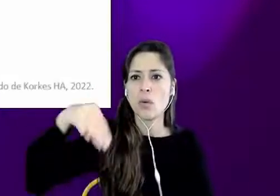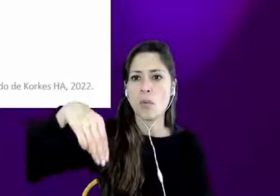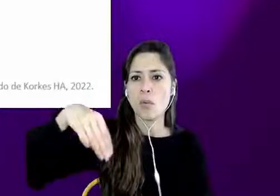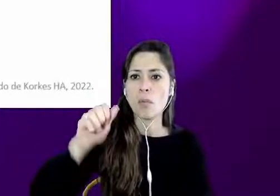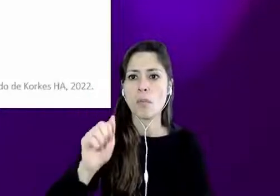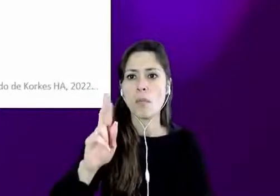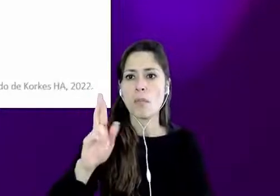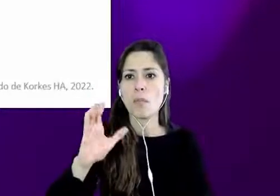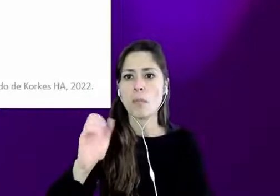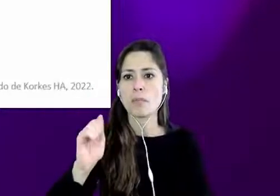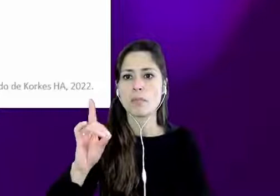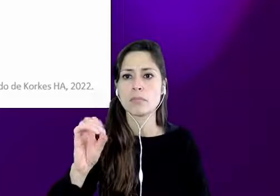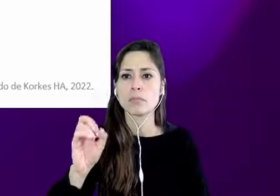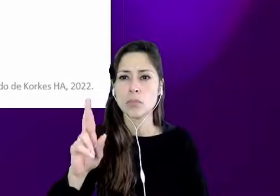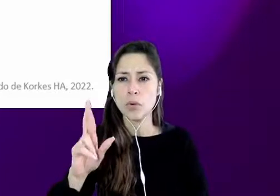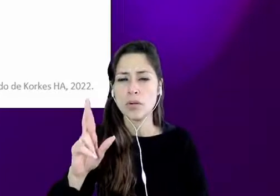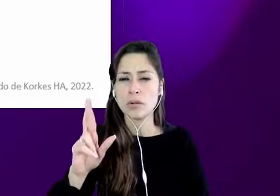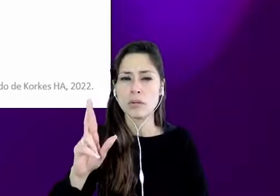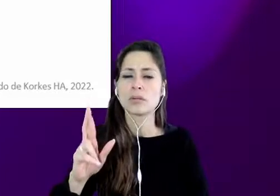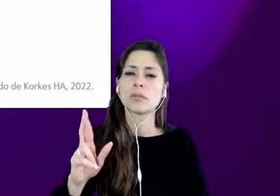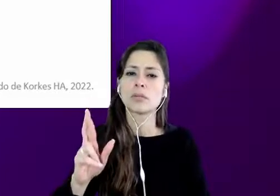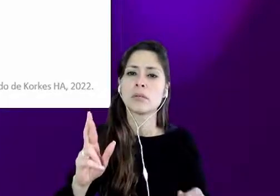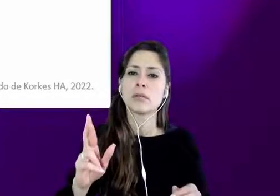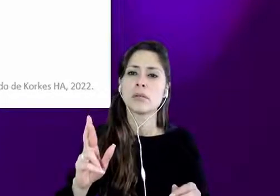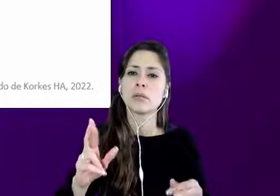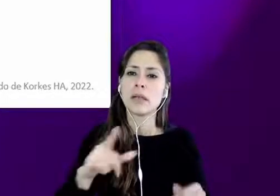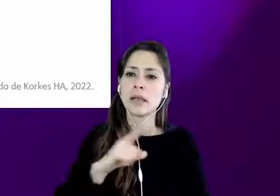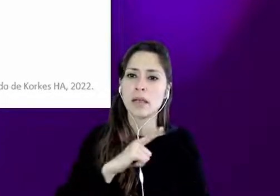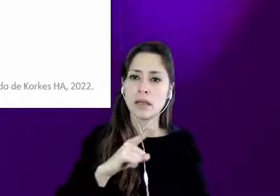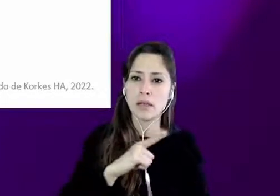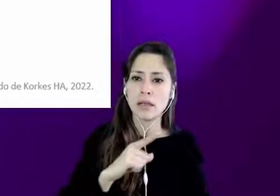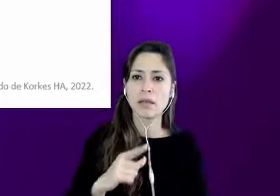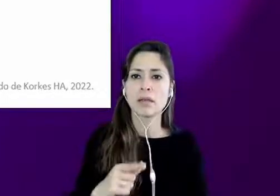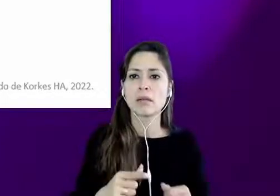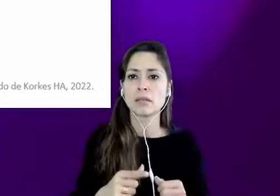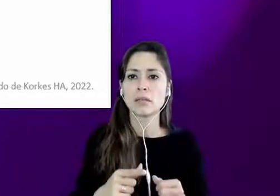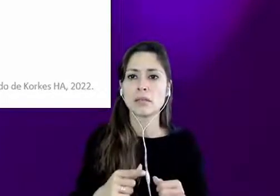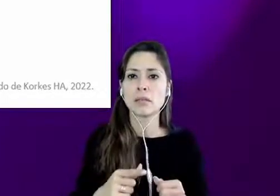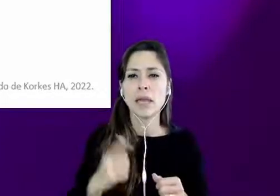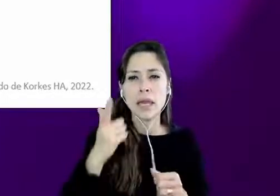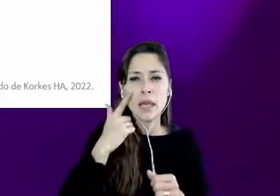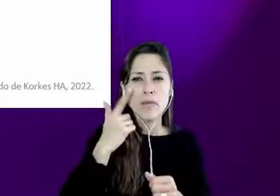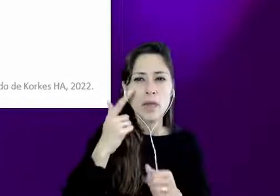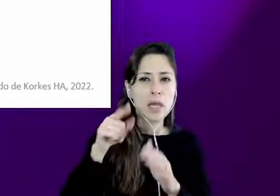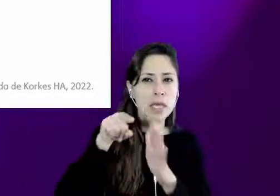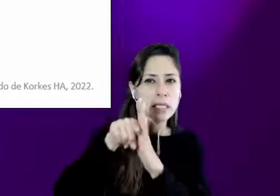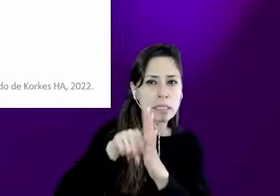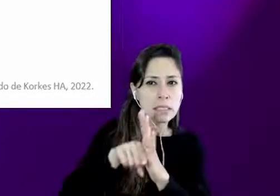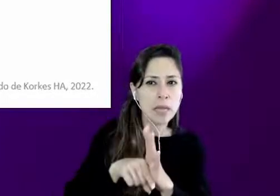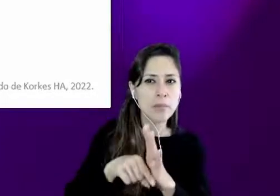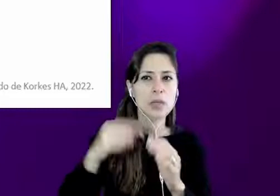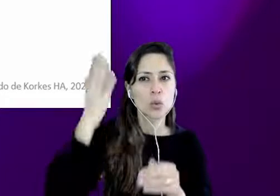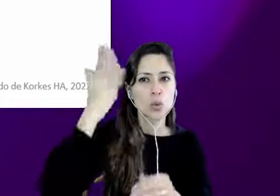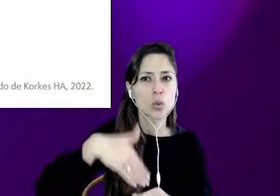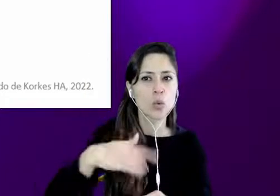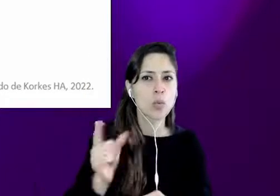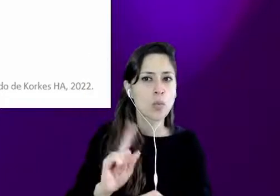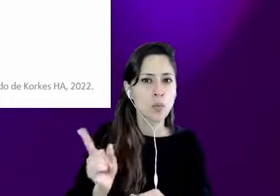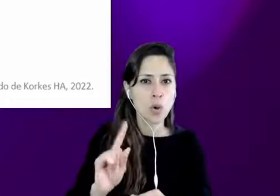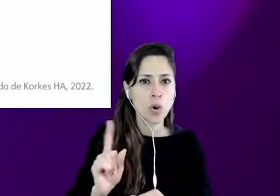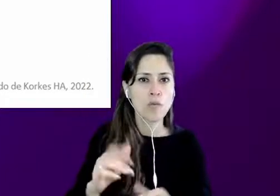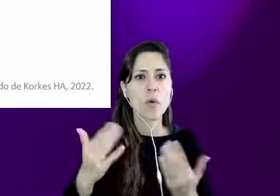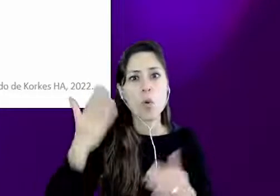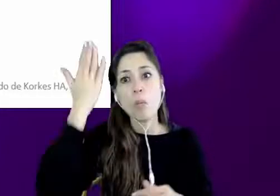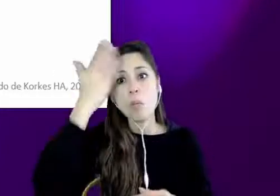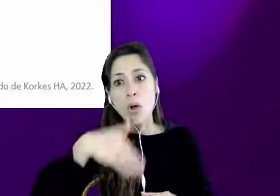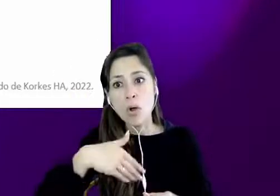justamente à condição em que eu suspeito, mas os exames que comprovam que pré-eclâmpsia são negativos, a gente pode usar